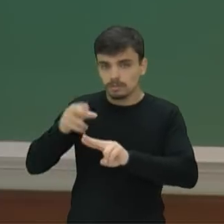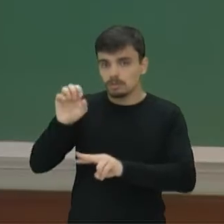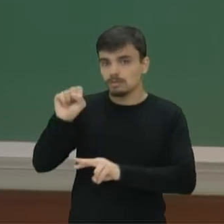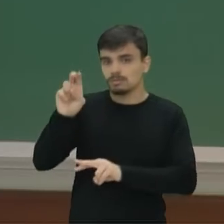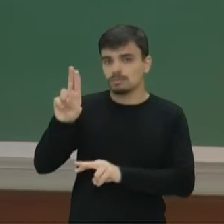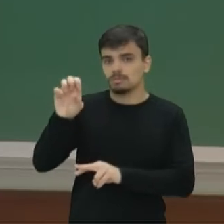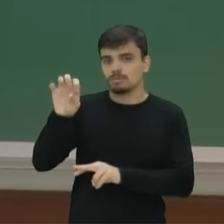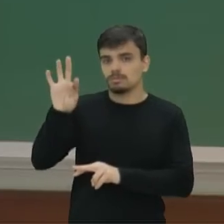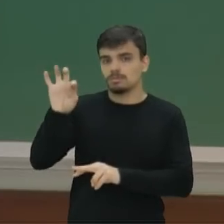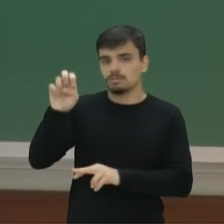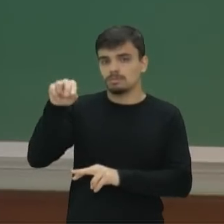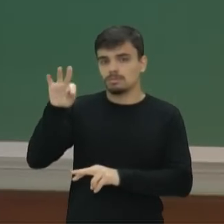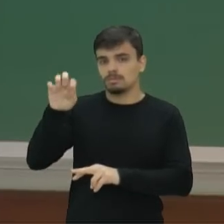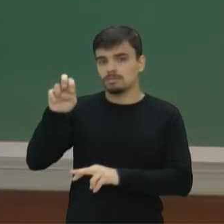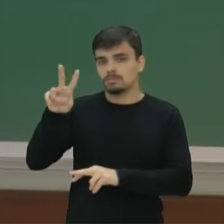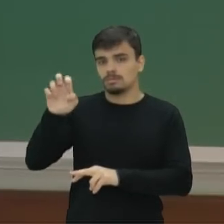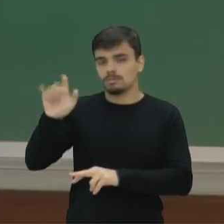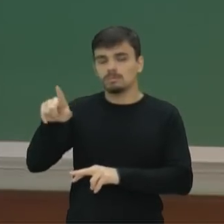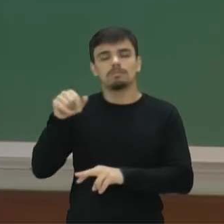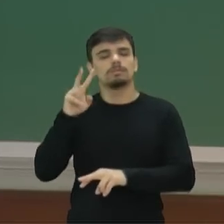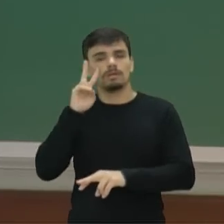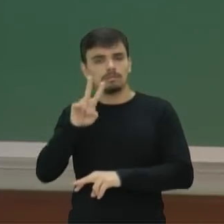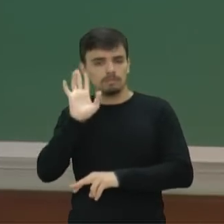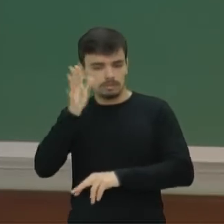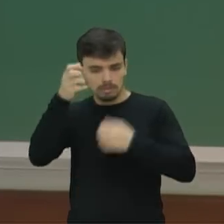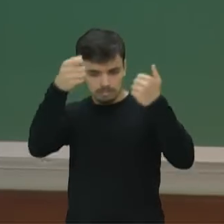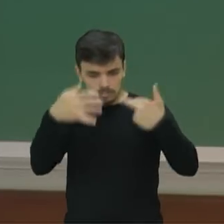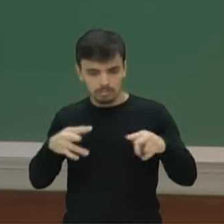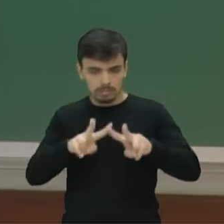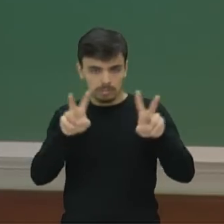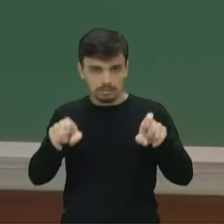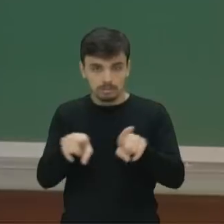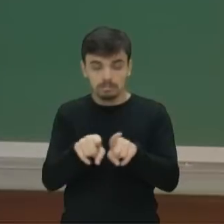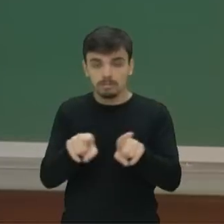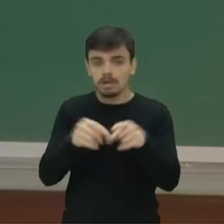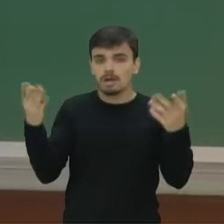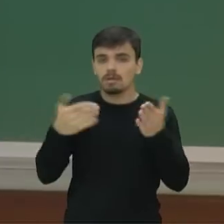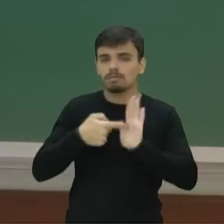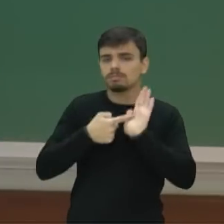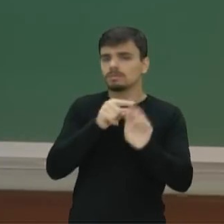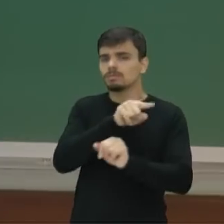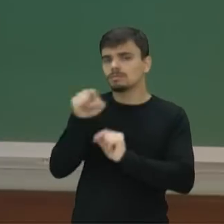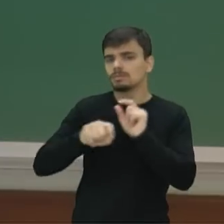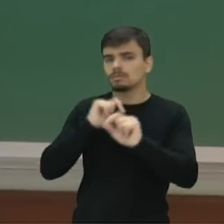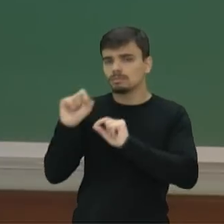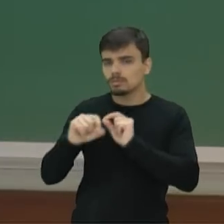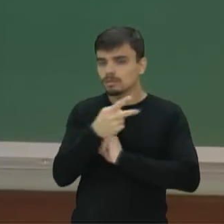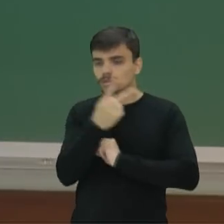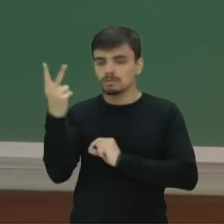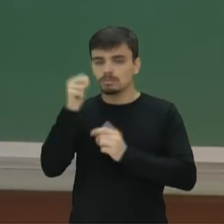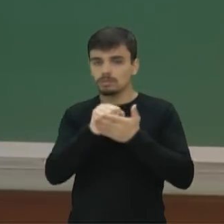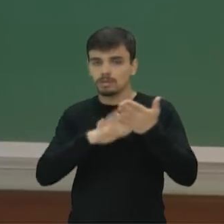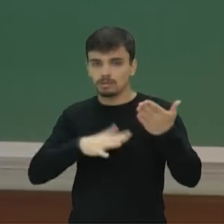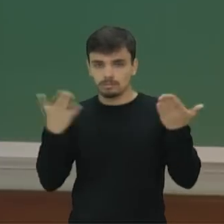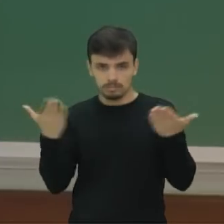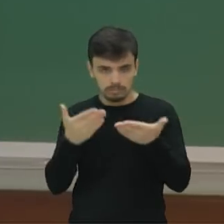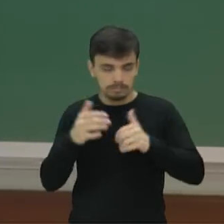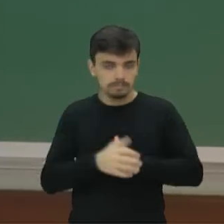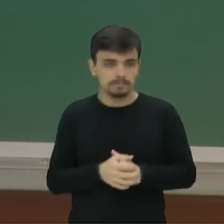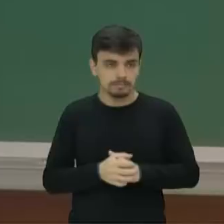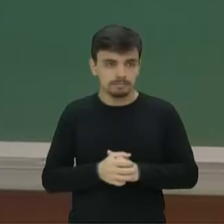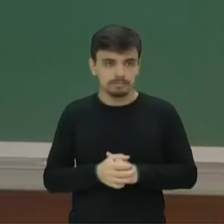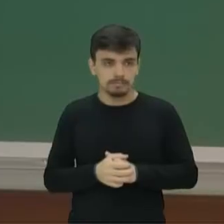sustentável. Então, dentro daquilo que a gente já falou. Agora, vai aparecer para você aí a nossa segunda atividade na tela. É